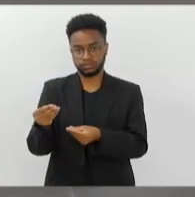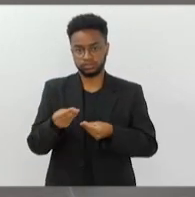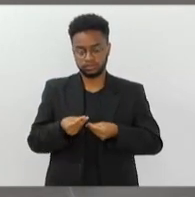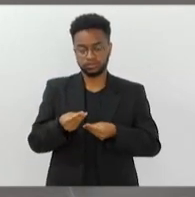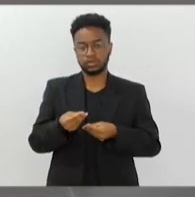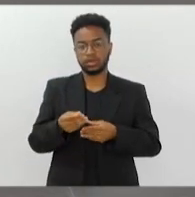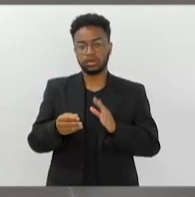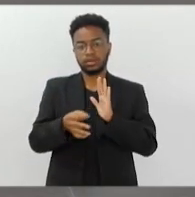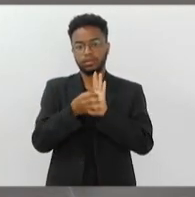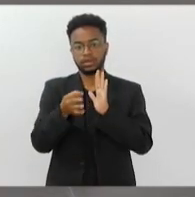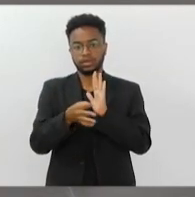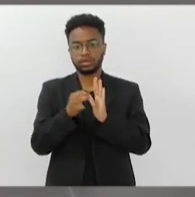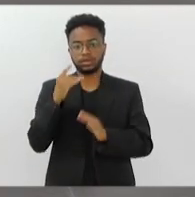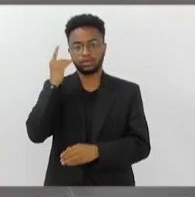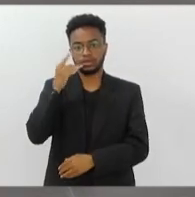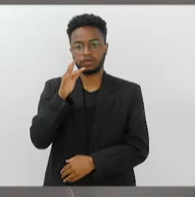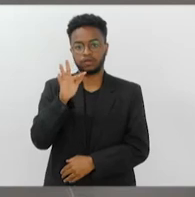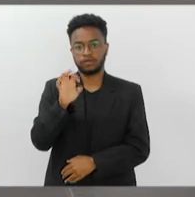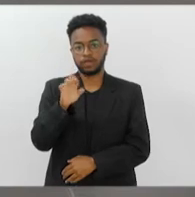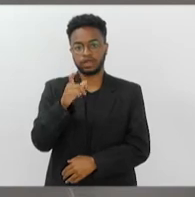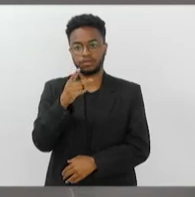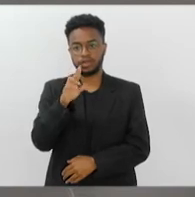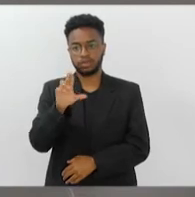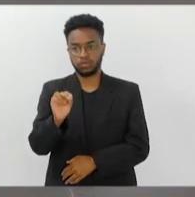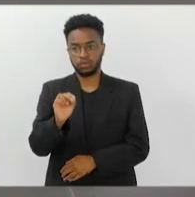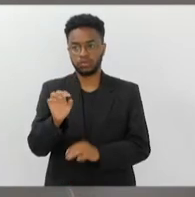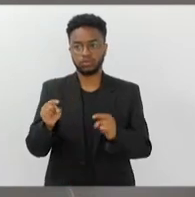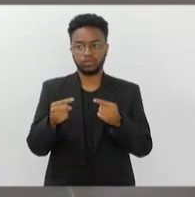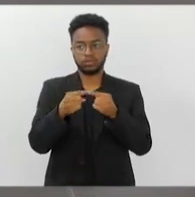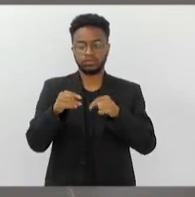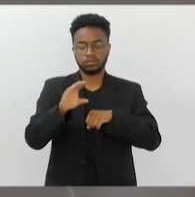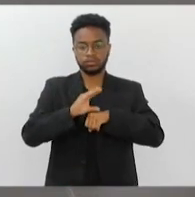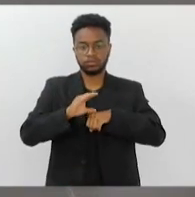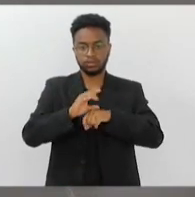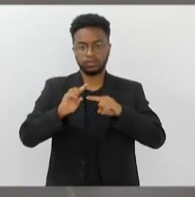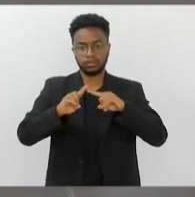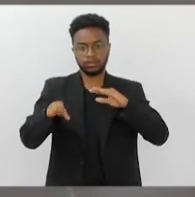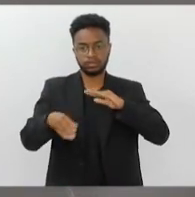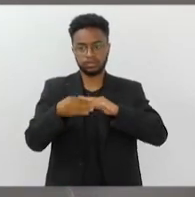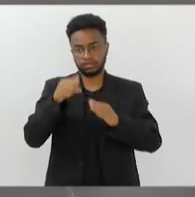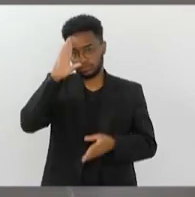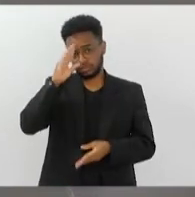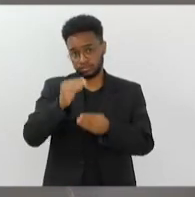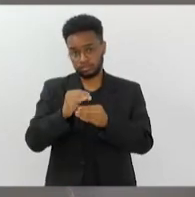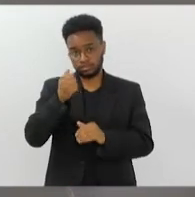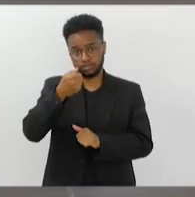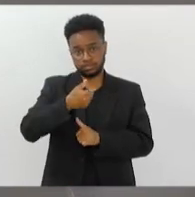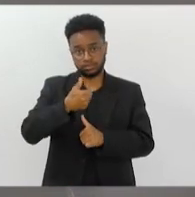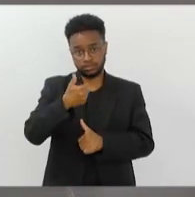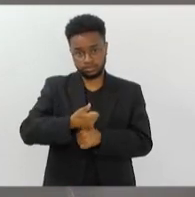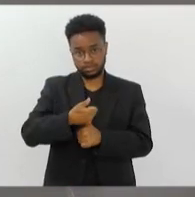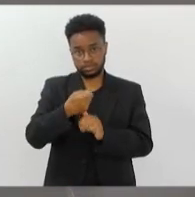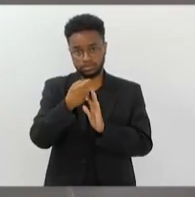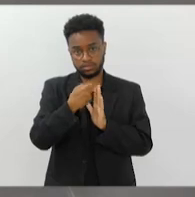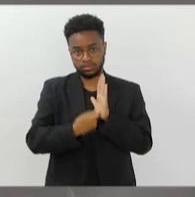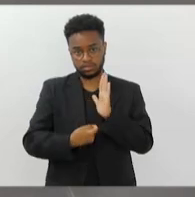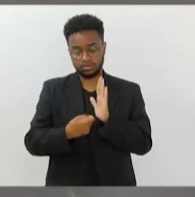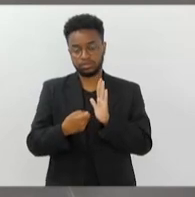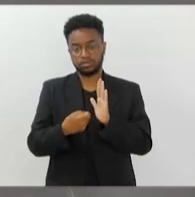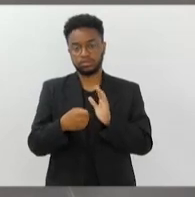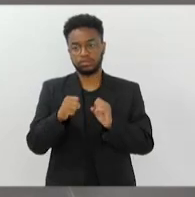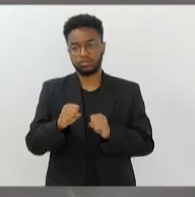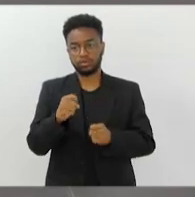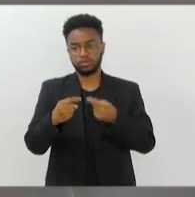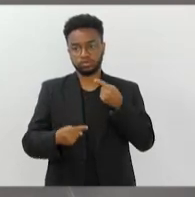do deputado Filipinho Raves é constitucionalidade com emendas, concluindo por substitutivo. Em